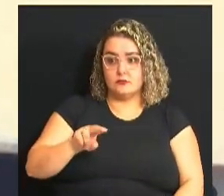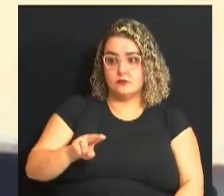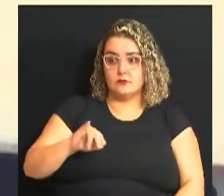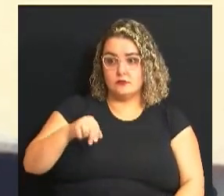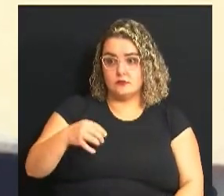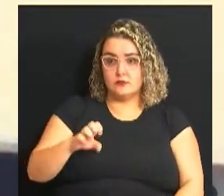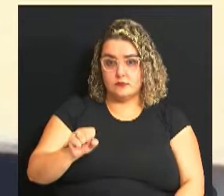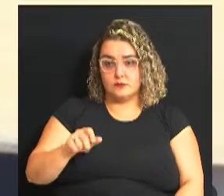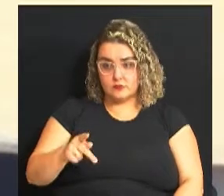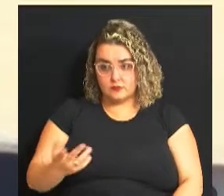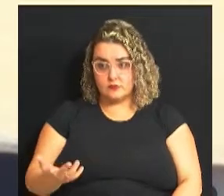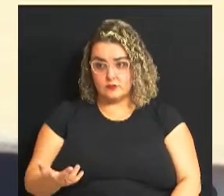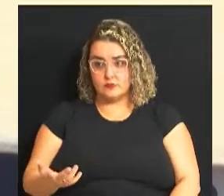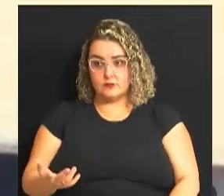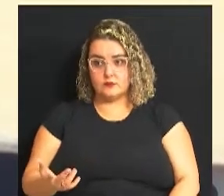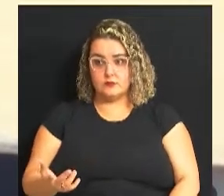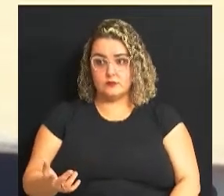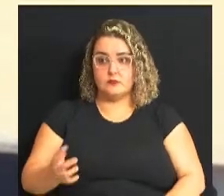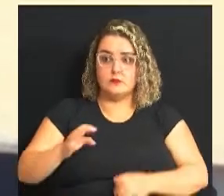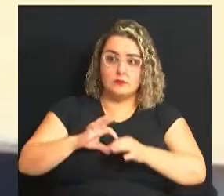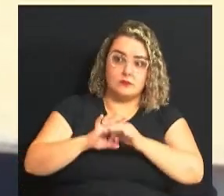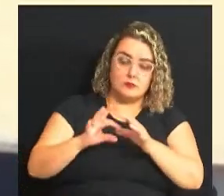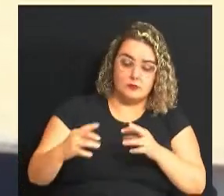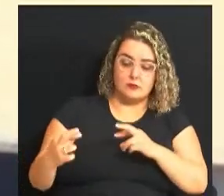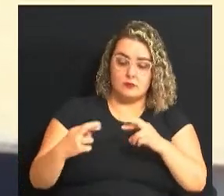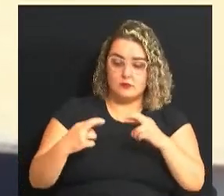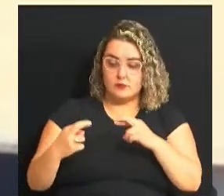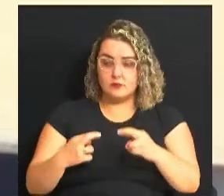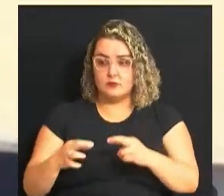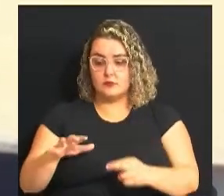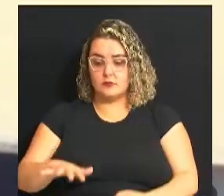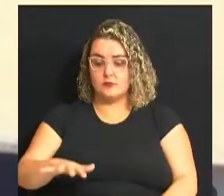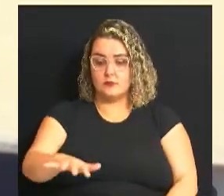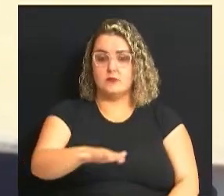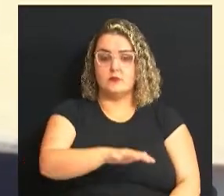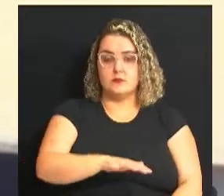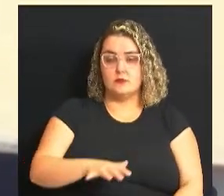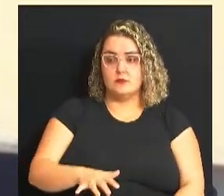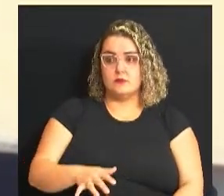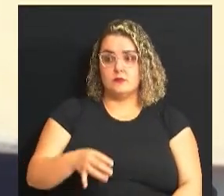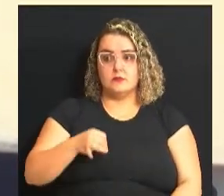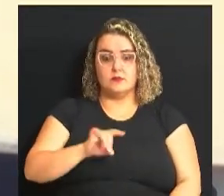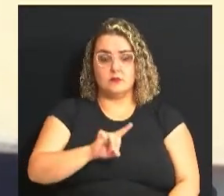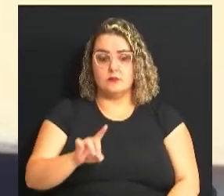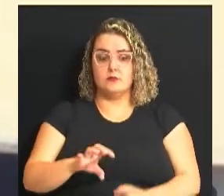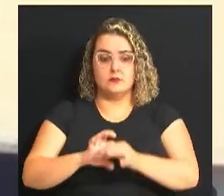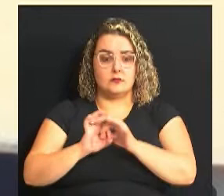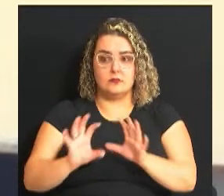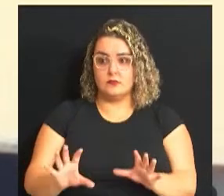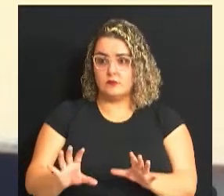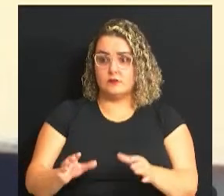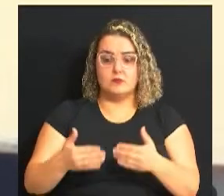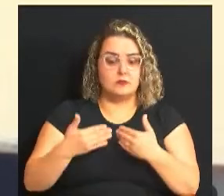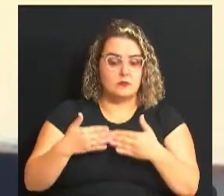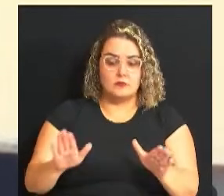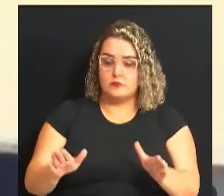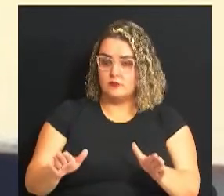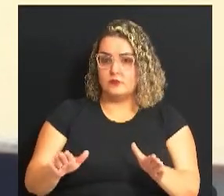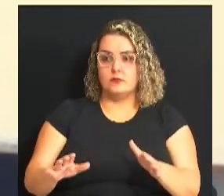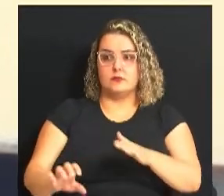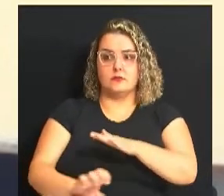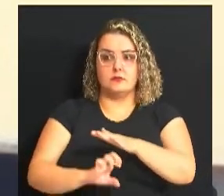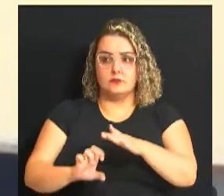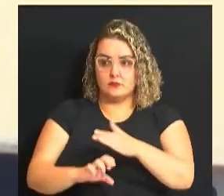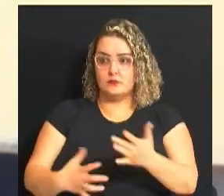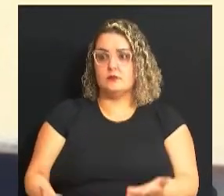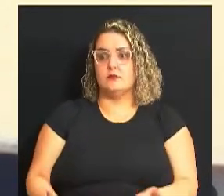uma viabilidade, verifica o zoneamento, e, se não for permitido, nem abre empresa. Então, aquelas que